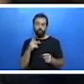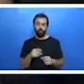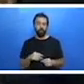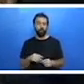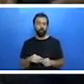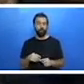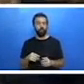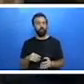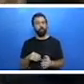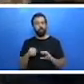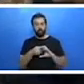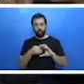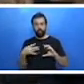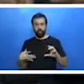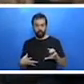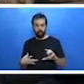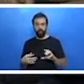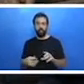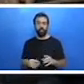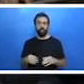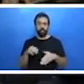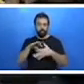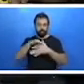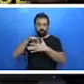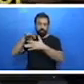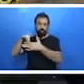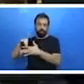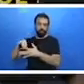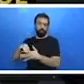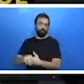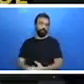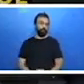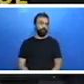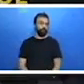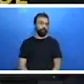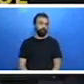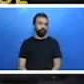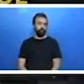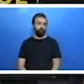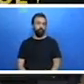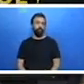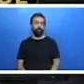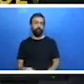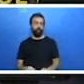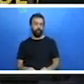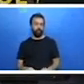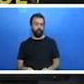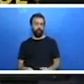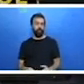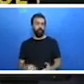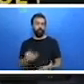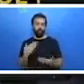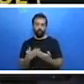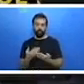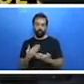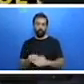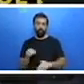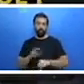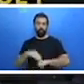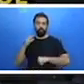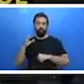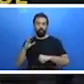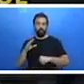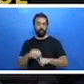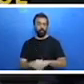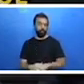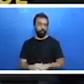feito. É uma das características do cordel, tá bom? Vamos melhorar nossa maneira de estudar? Olha o